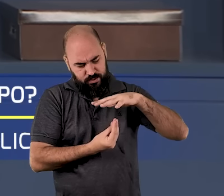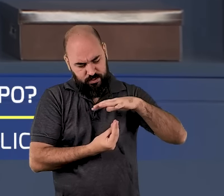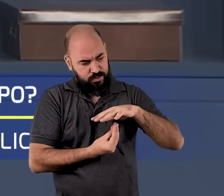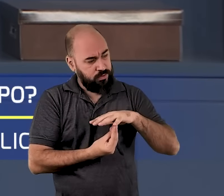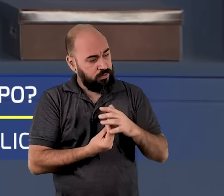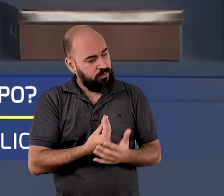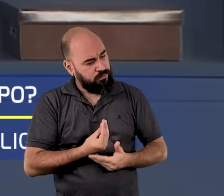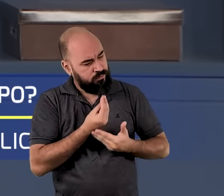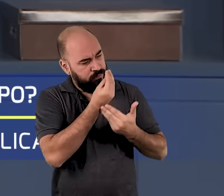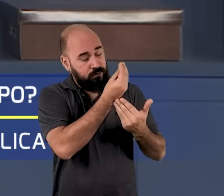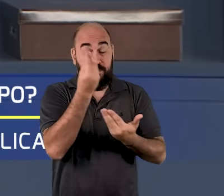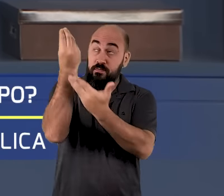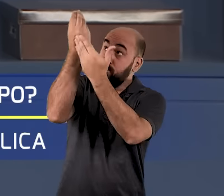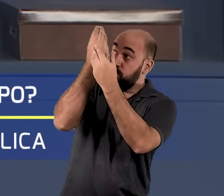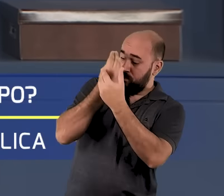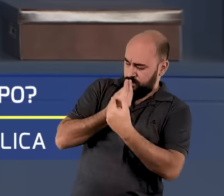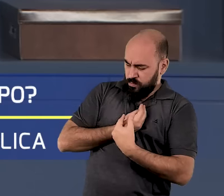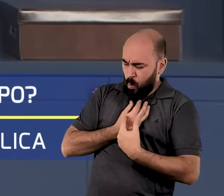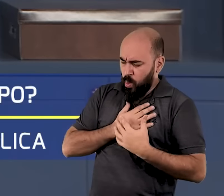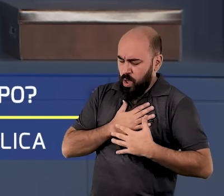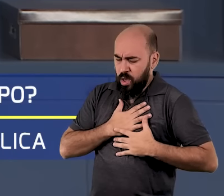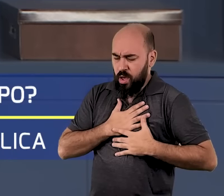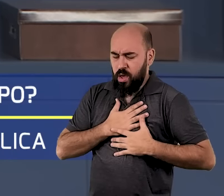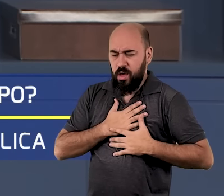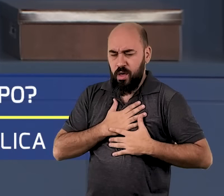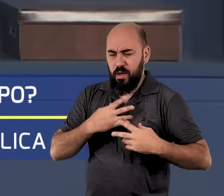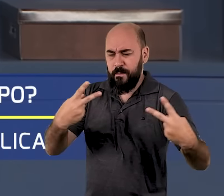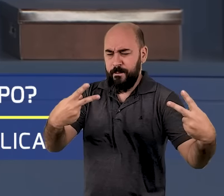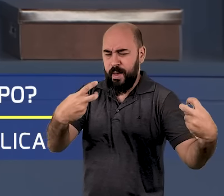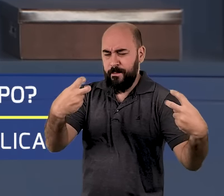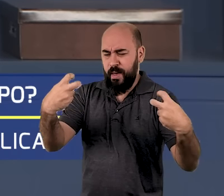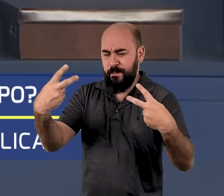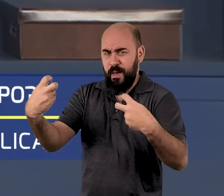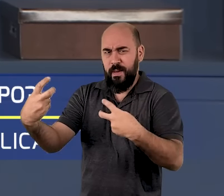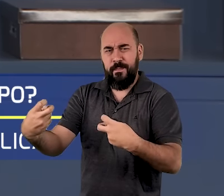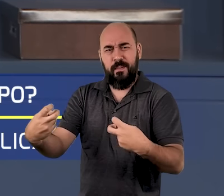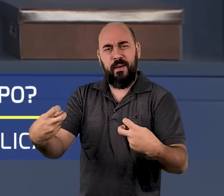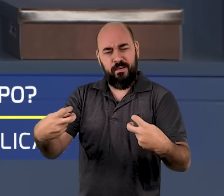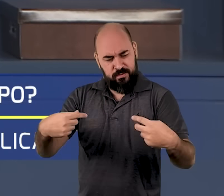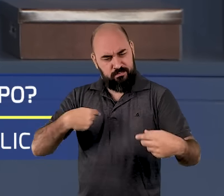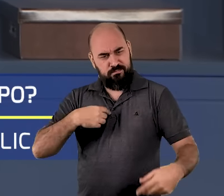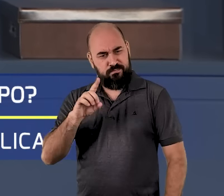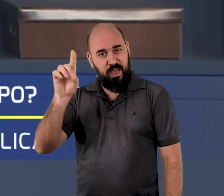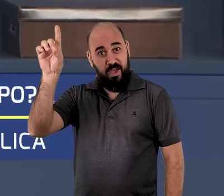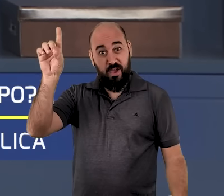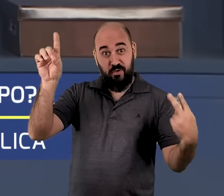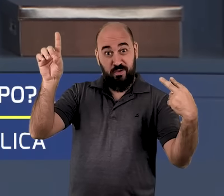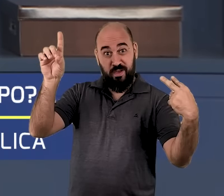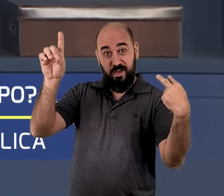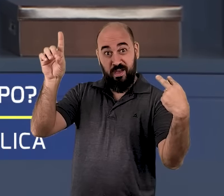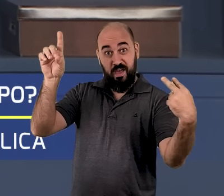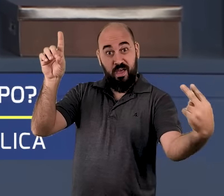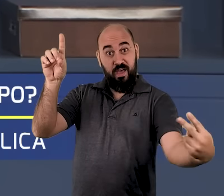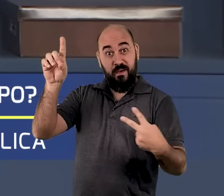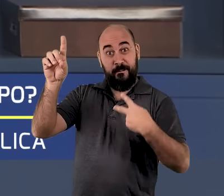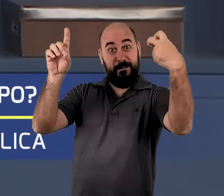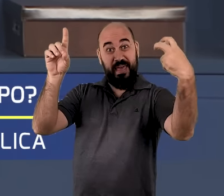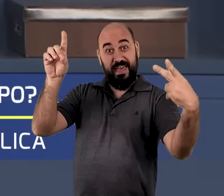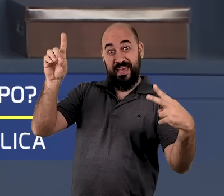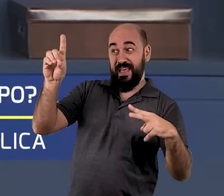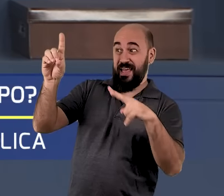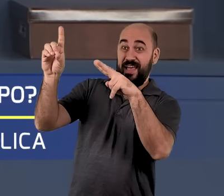que eles não apenas ouçam palavras boas, direcionando-os para Deus, mas que através do nosso